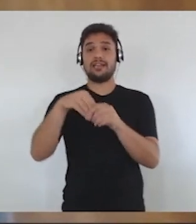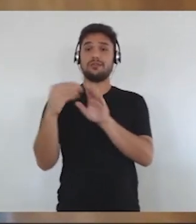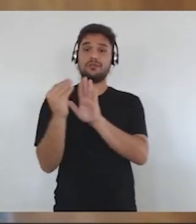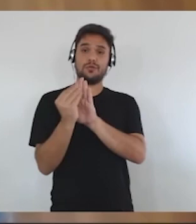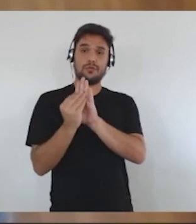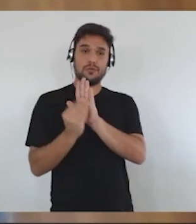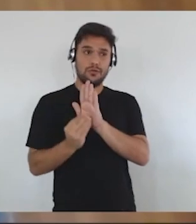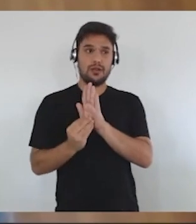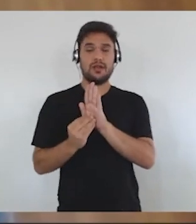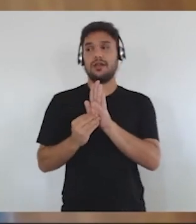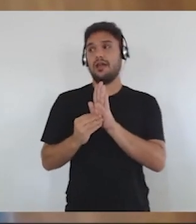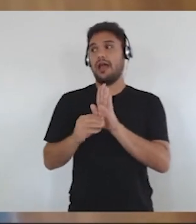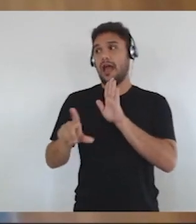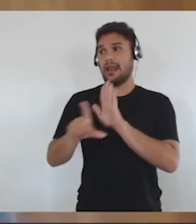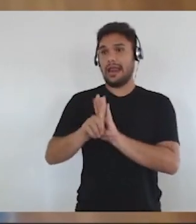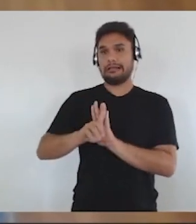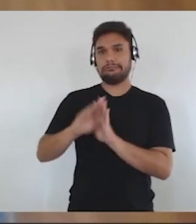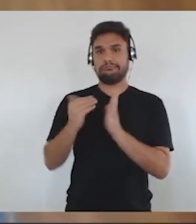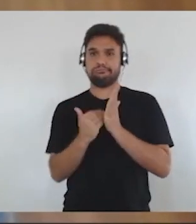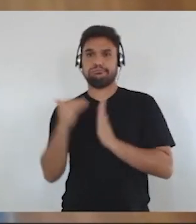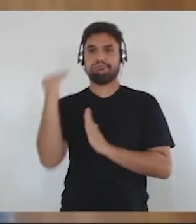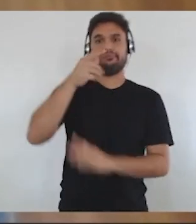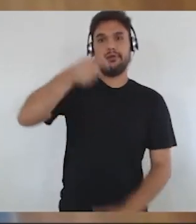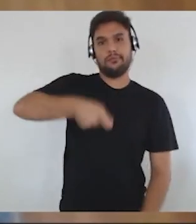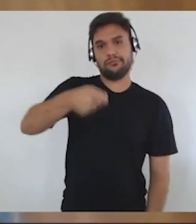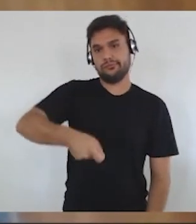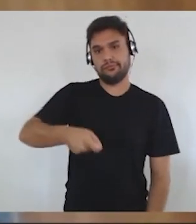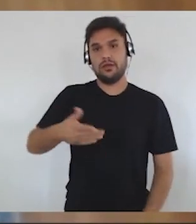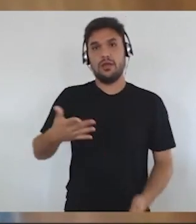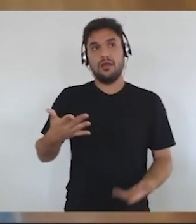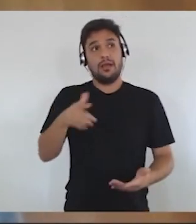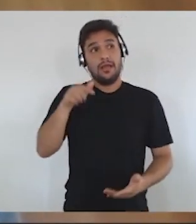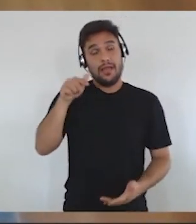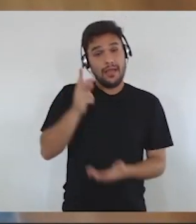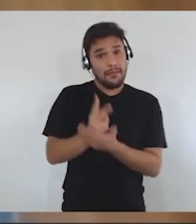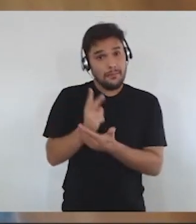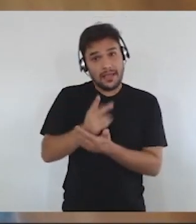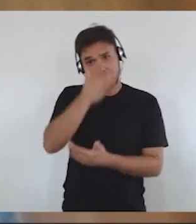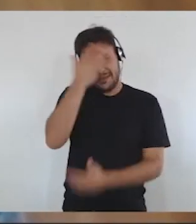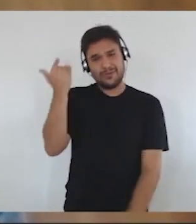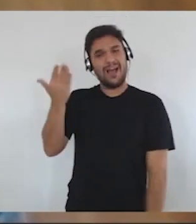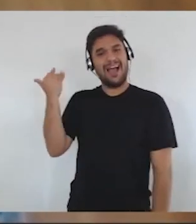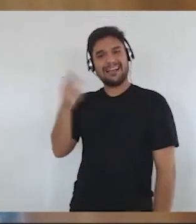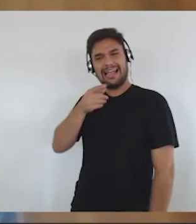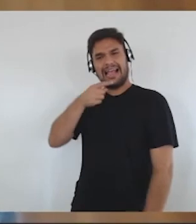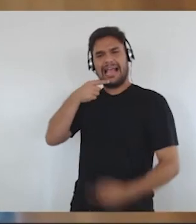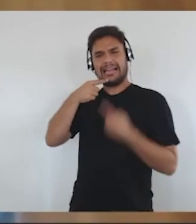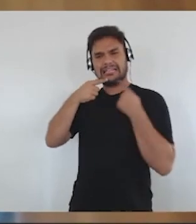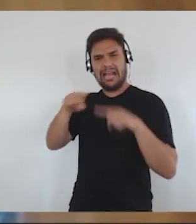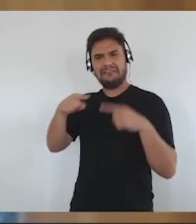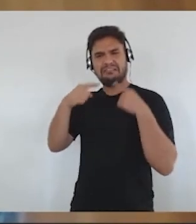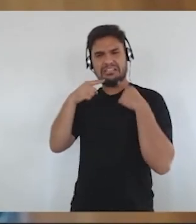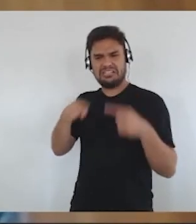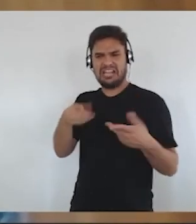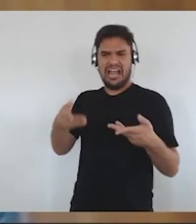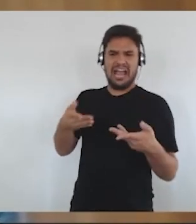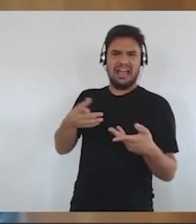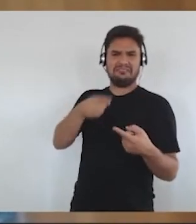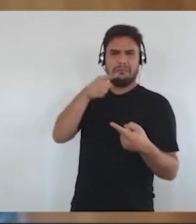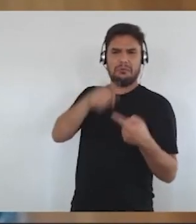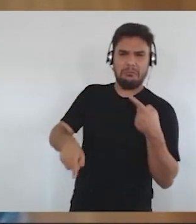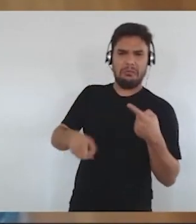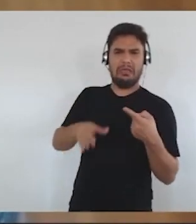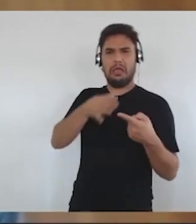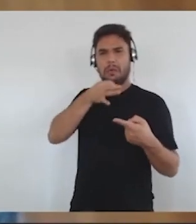dessa lei de abuso de autoridade, um tanto mal compreendida, e aqueles mesmos que criticaram, que diziam que aquilo era uma mordaça, que era